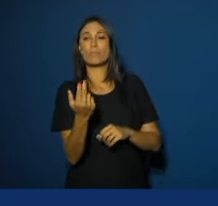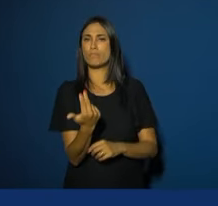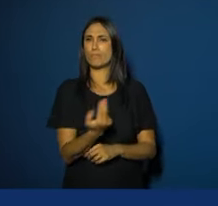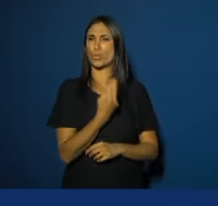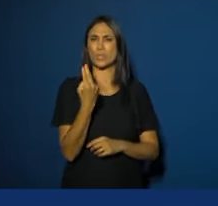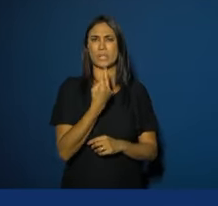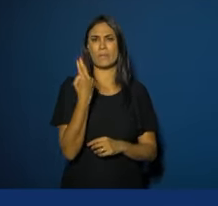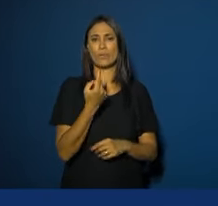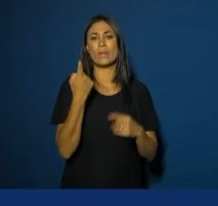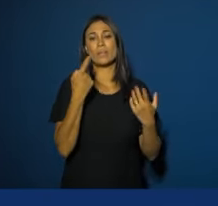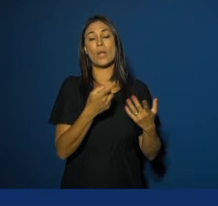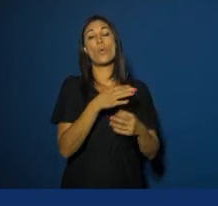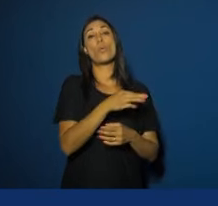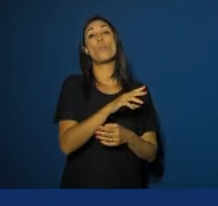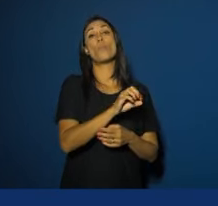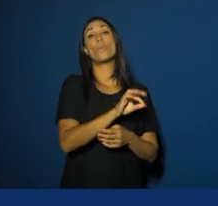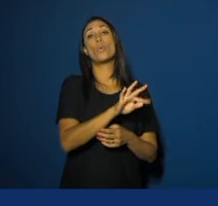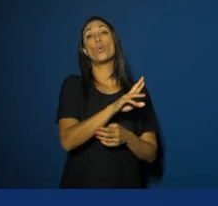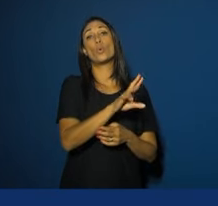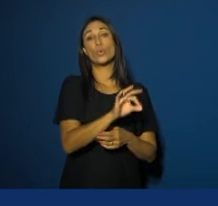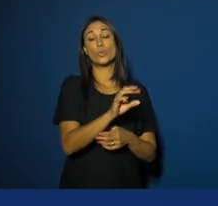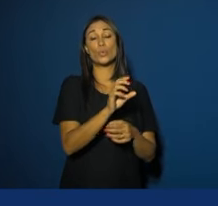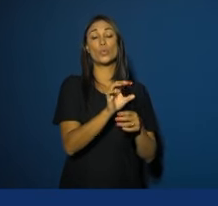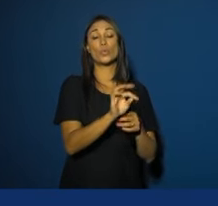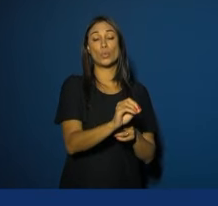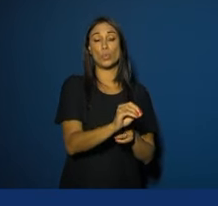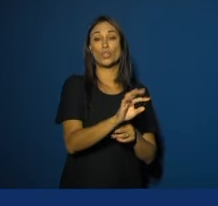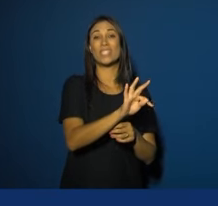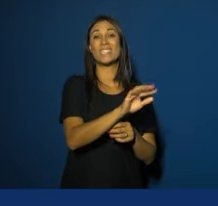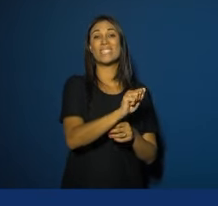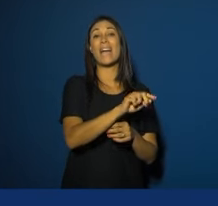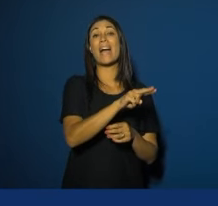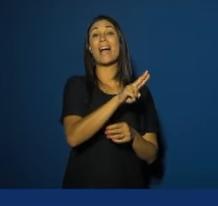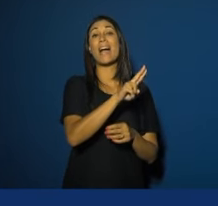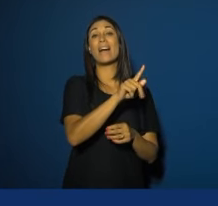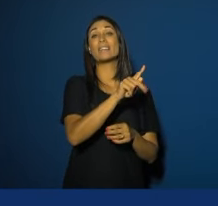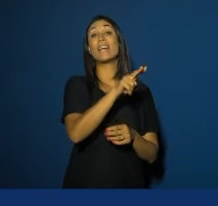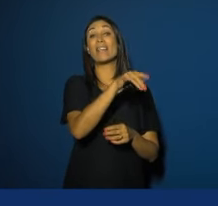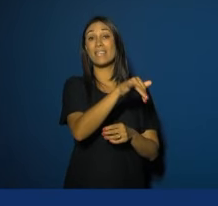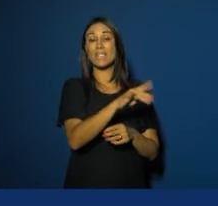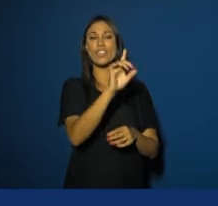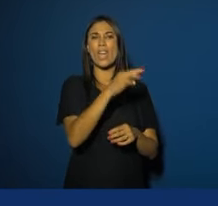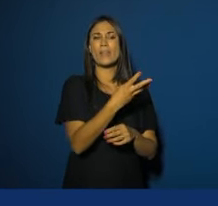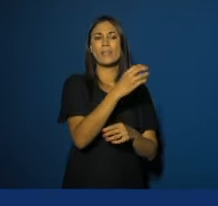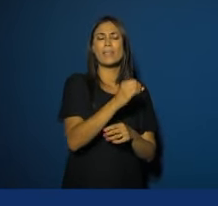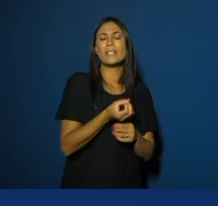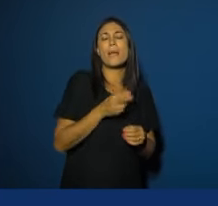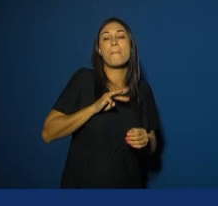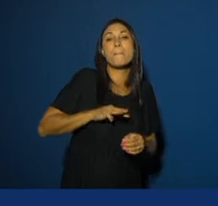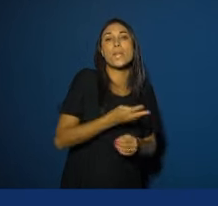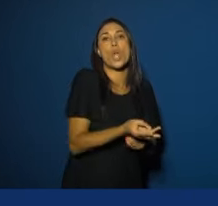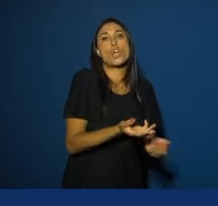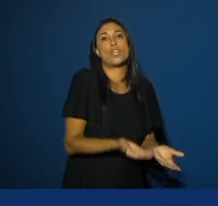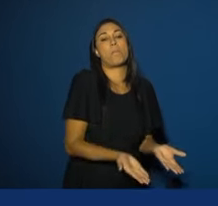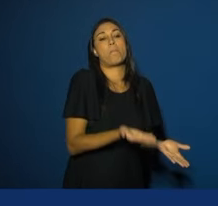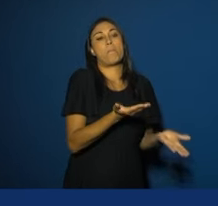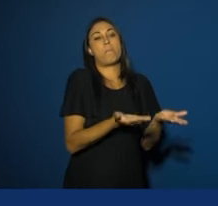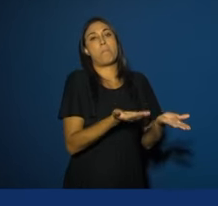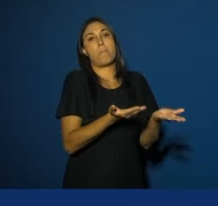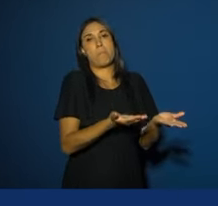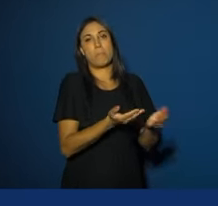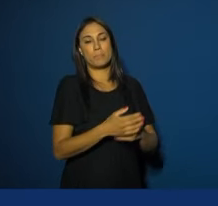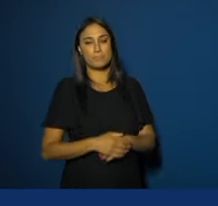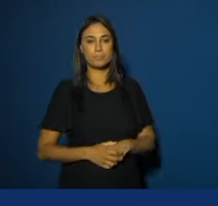daria então o porto de Taqui já tá se aproximando eh da exportação de 30 milhões de toneladas de grãos 30